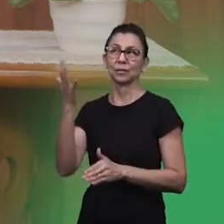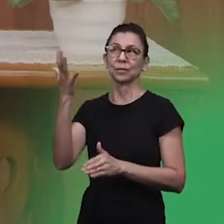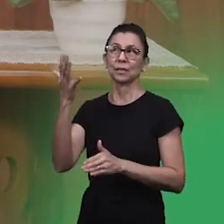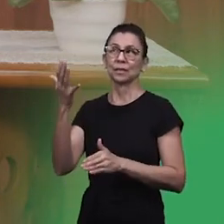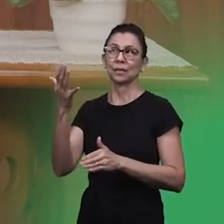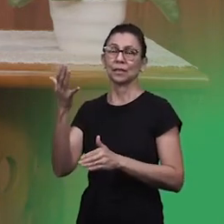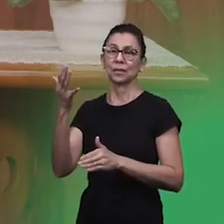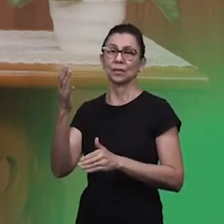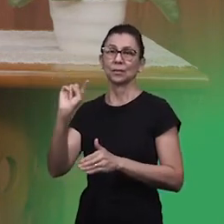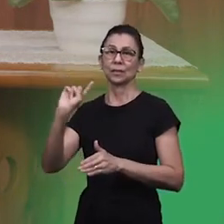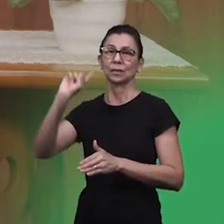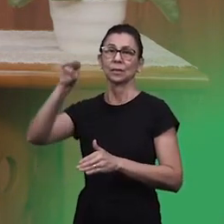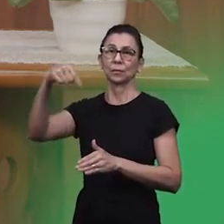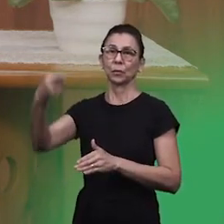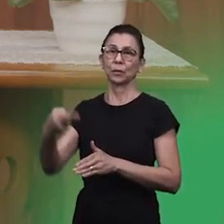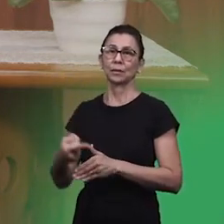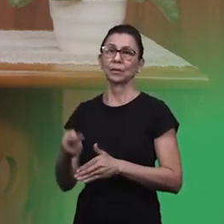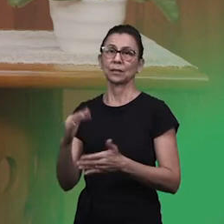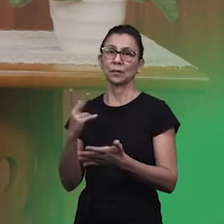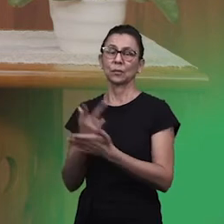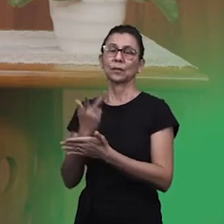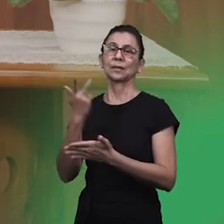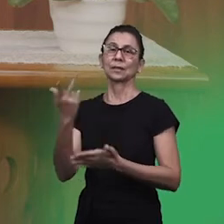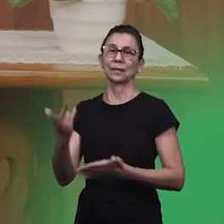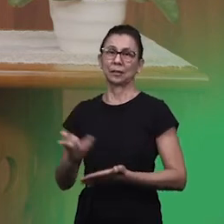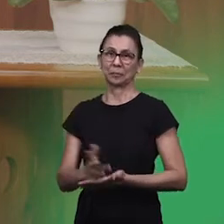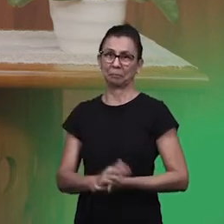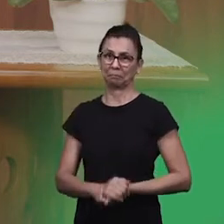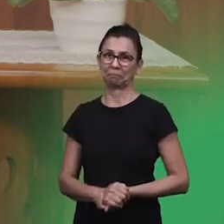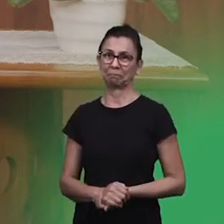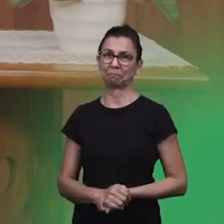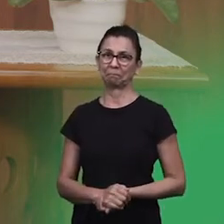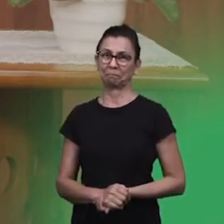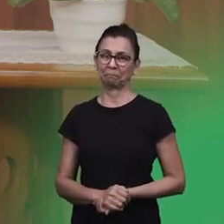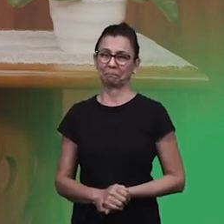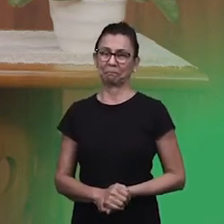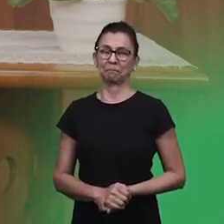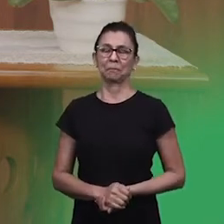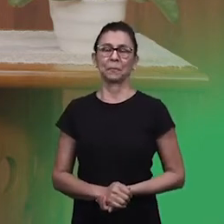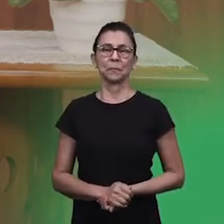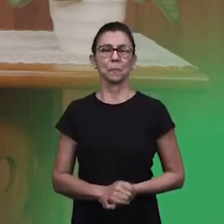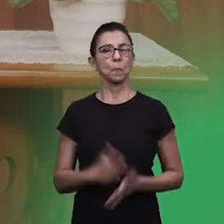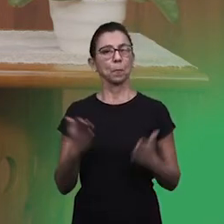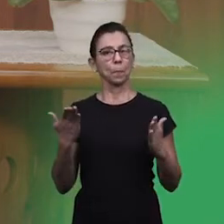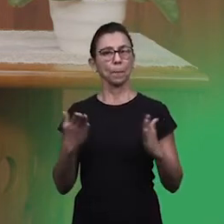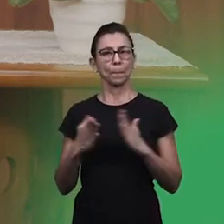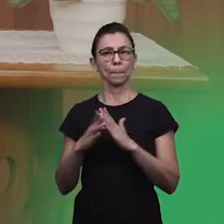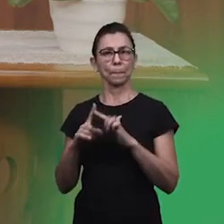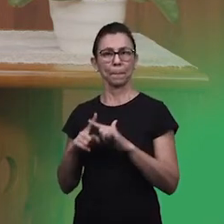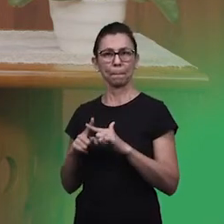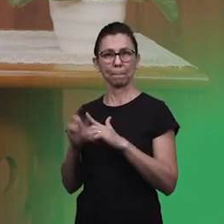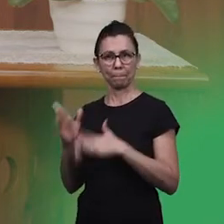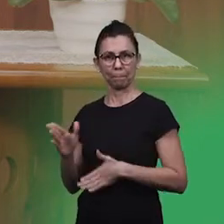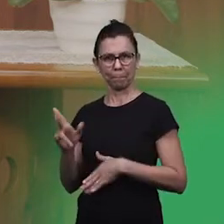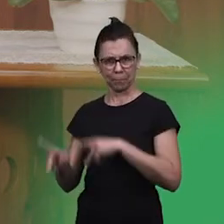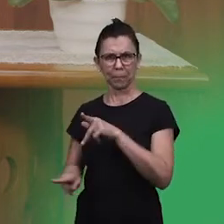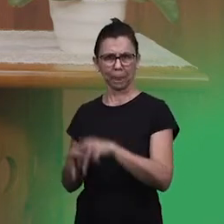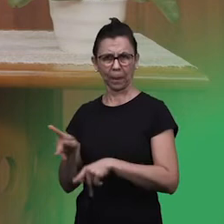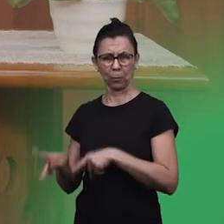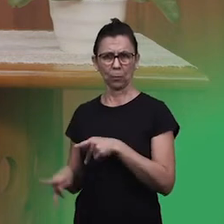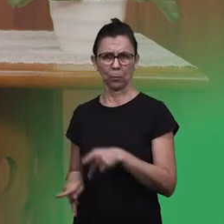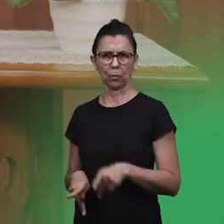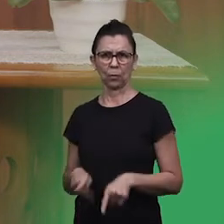devem acontecer. Meus irmãos, a igreja ela vive hoje, ela tem